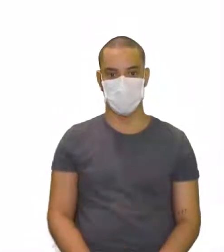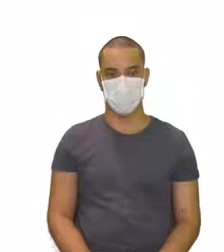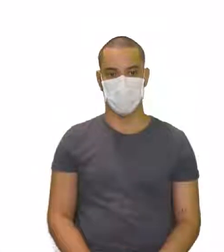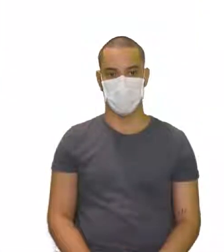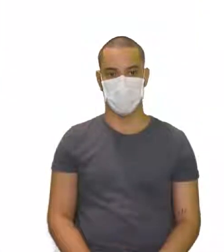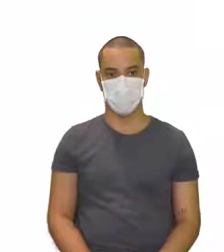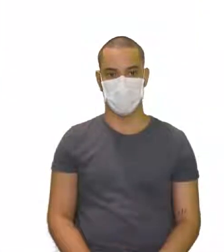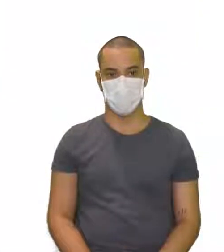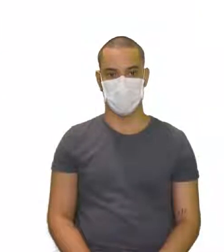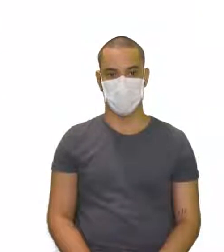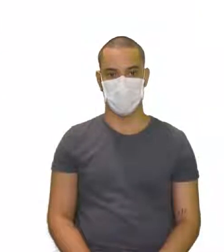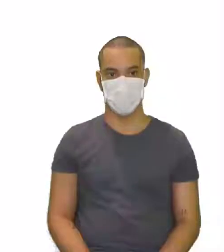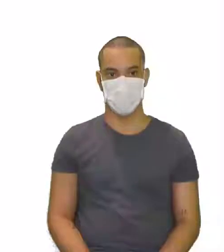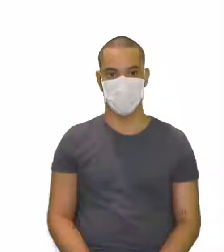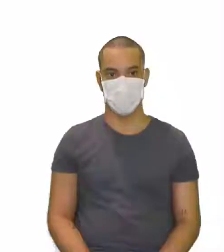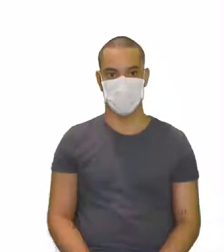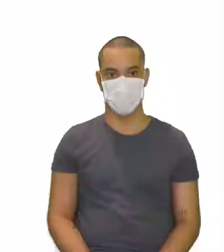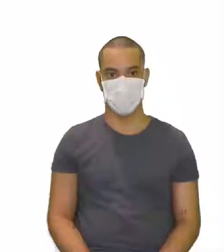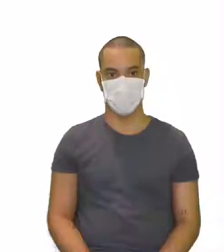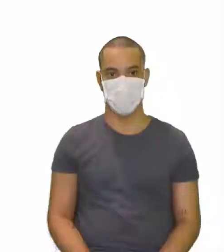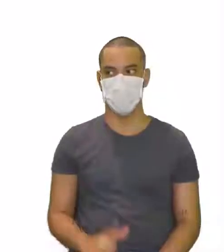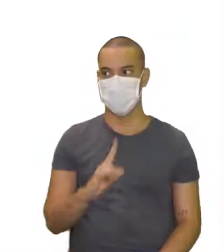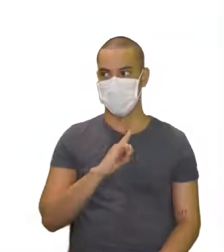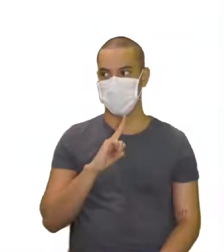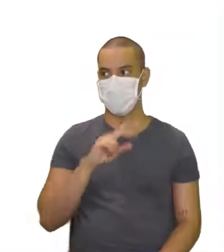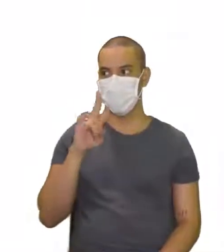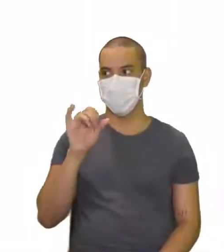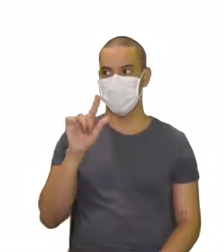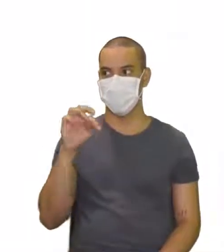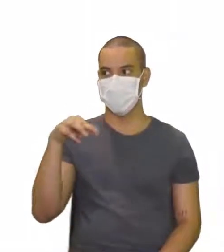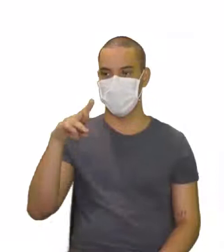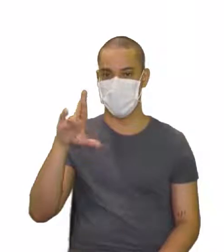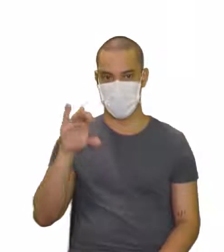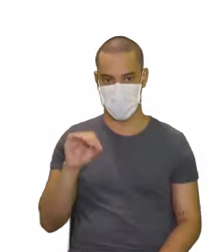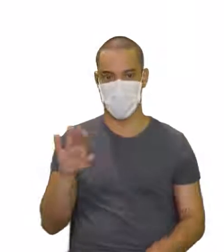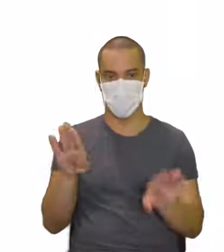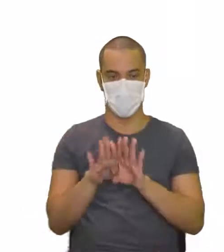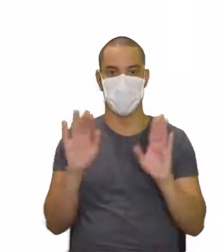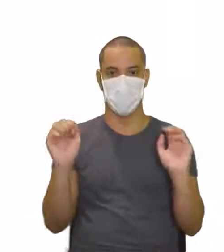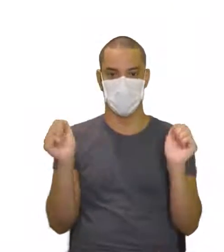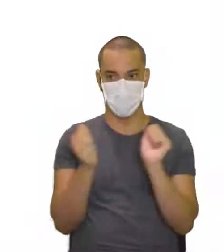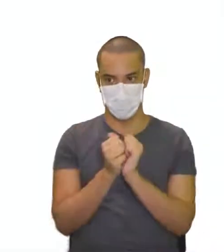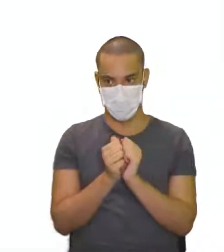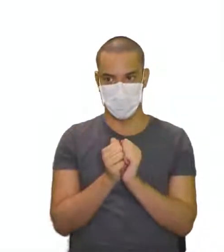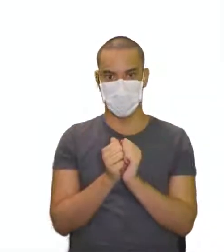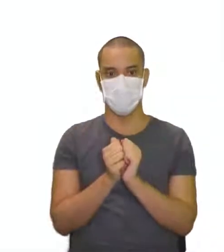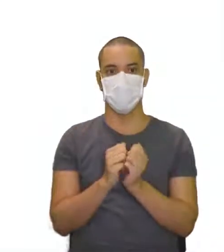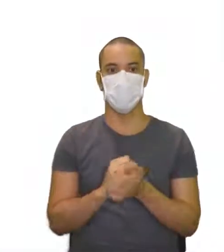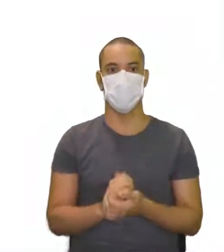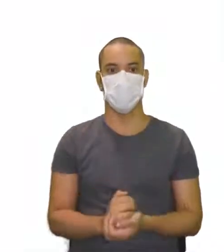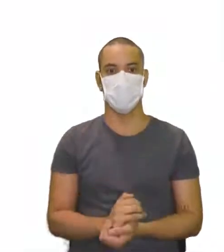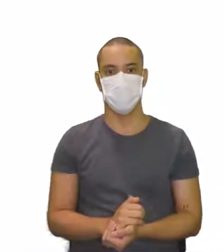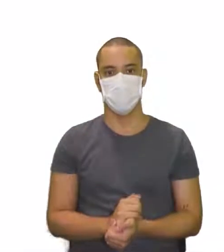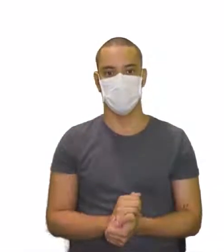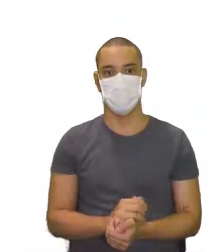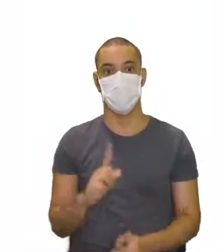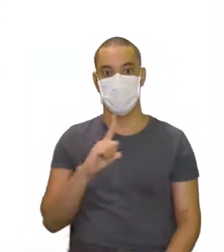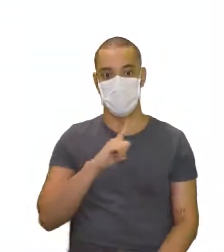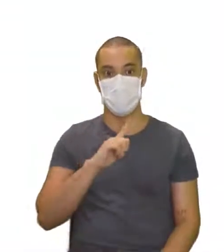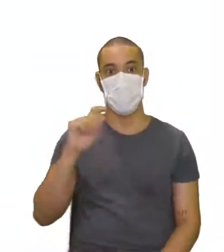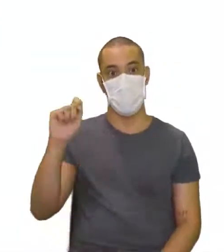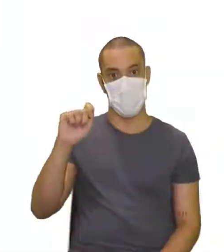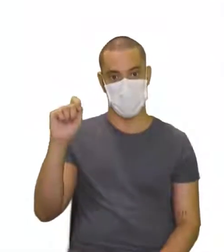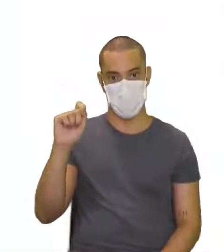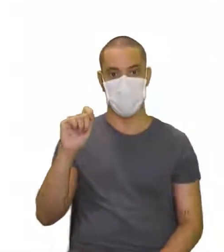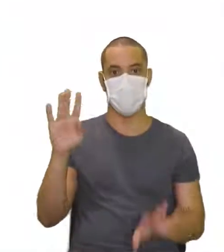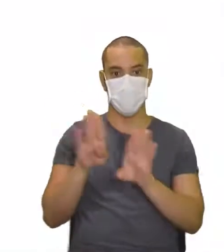Nós temos o nosso voltímetro aqui, tá? O nosso voltímetro, que está em paralelo ali, nós temos o nosso amperímetro, que